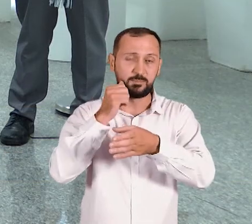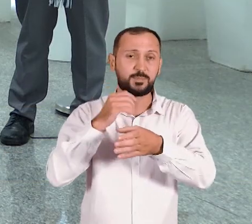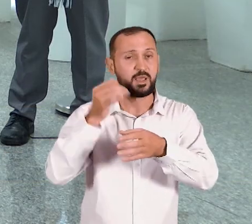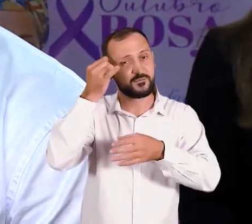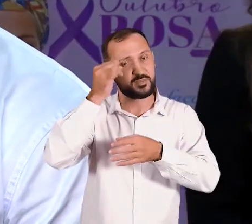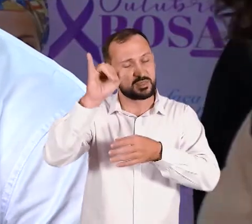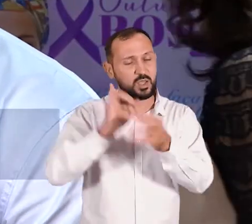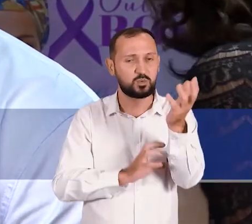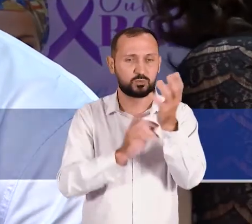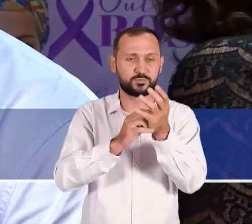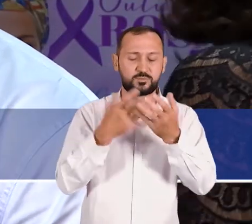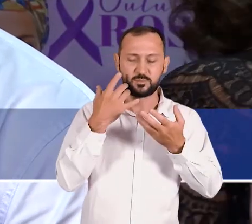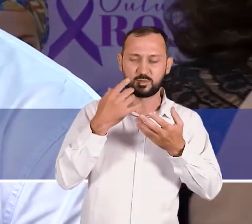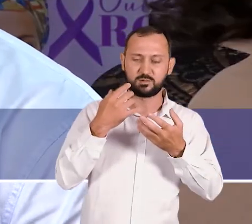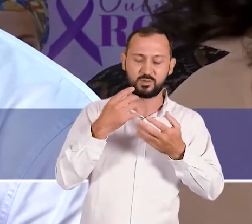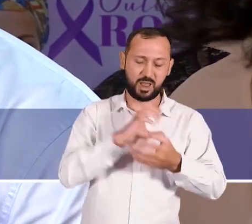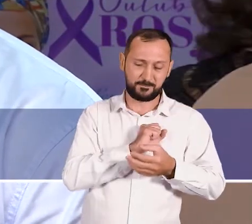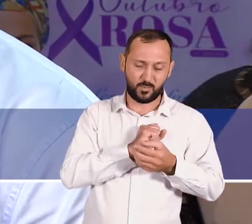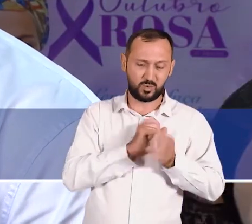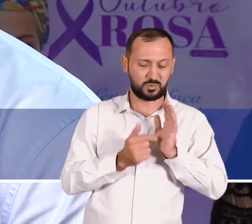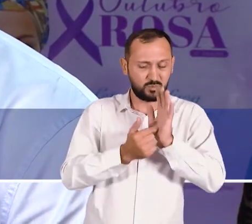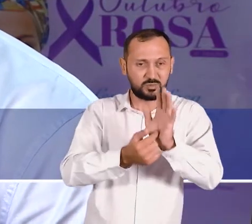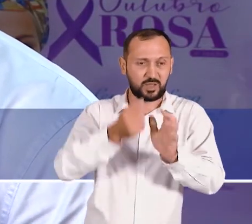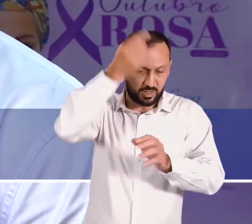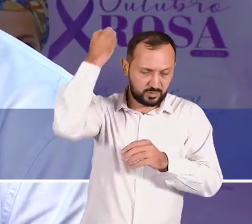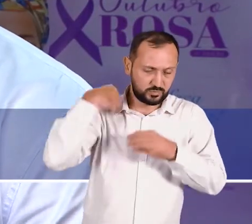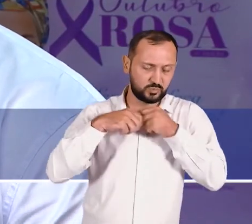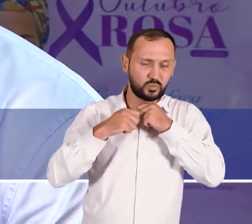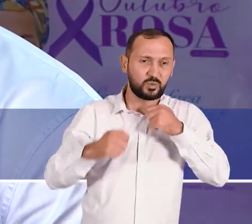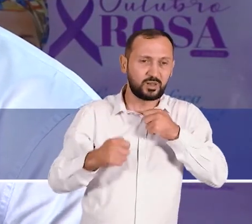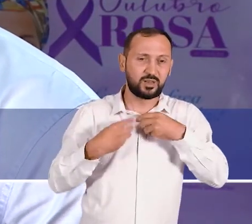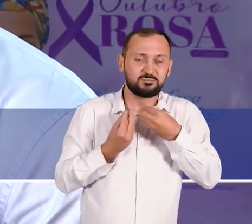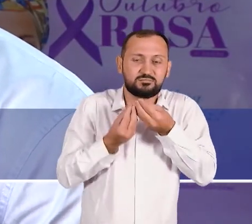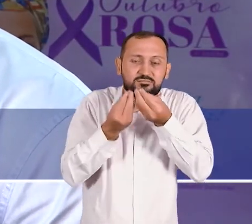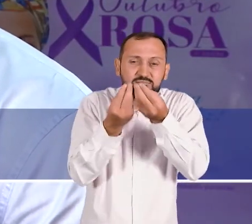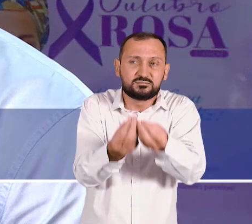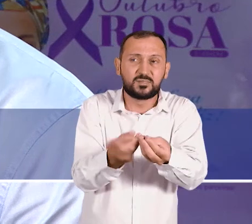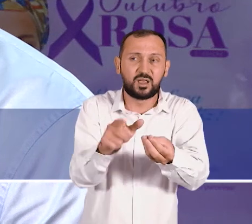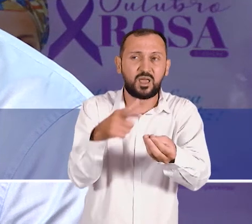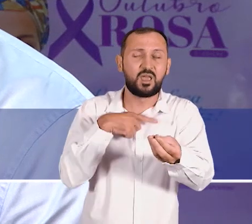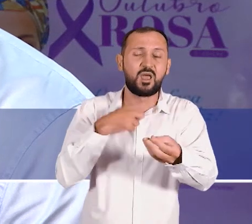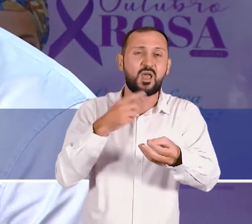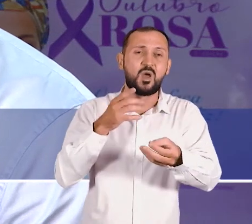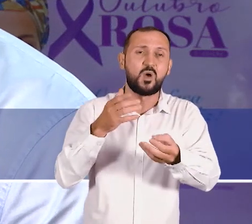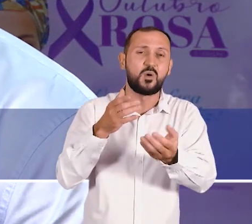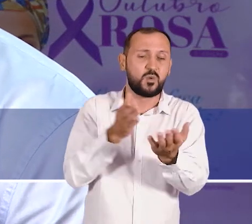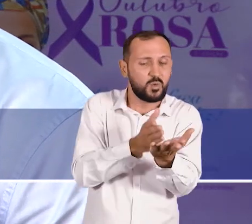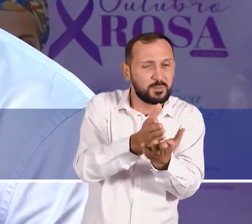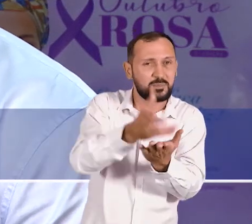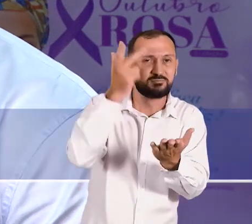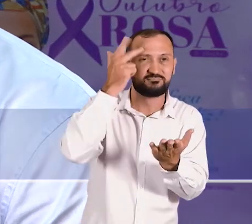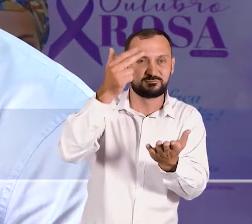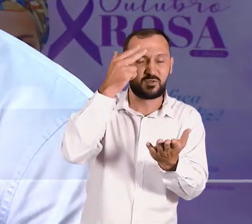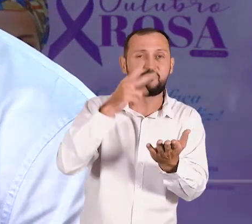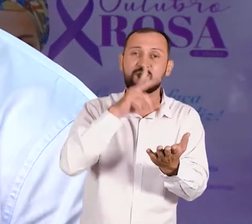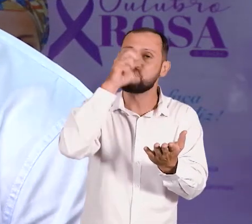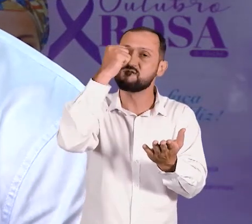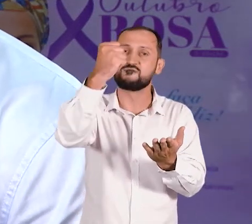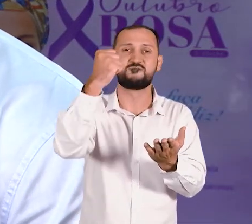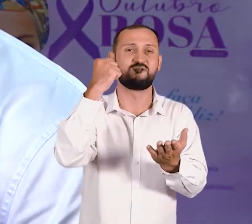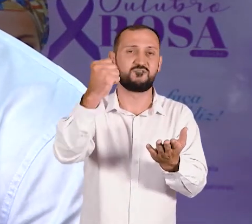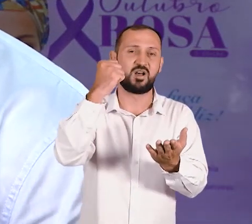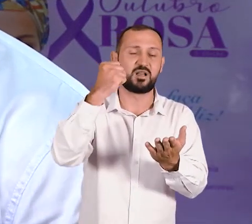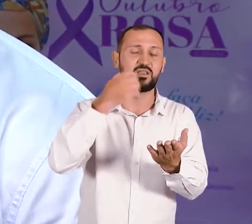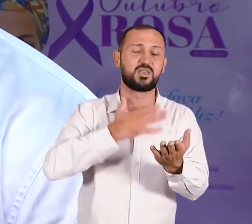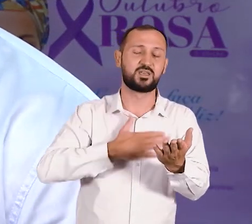ao Câncer. Entregar o amor em forma de um lenço para um paciente é um caminho sólido, é um caminho mais tranquilo,